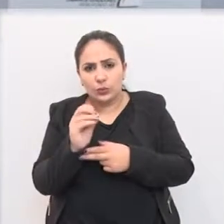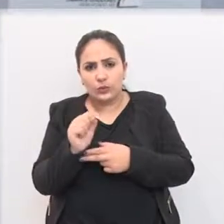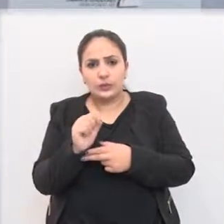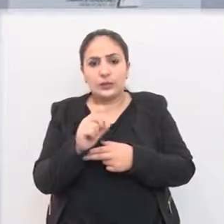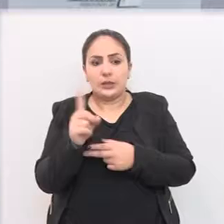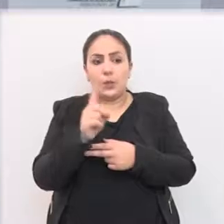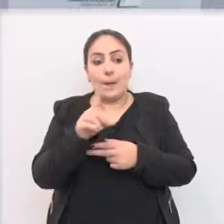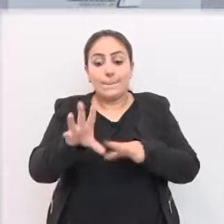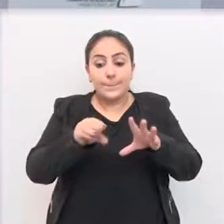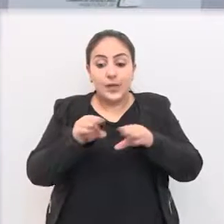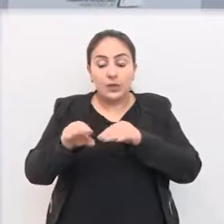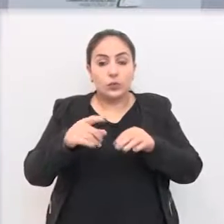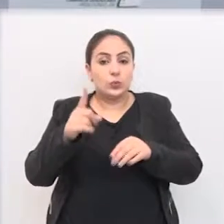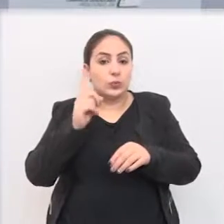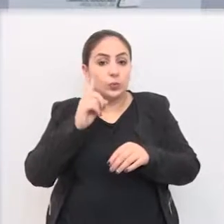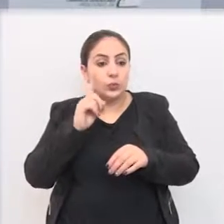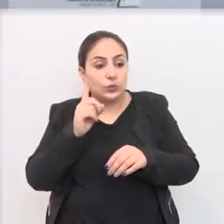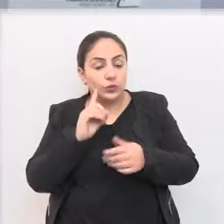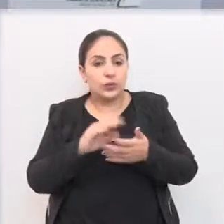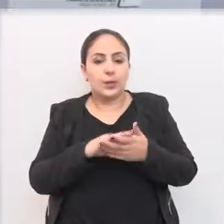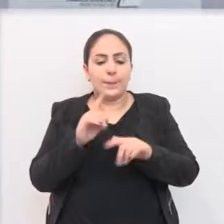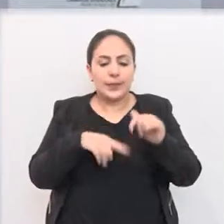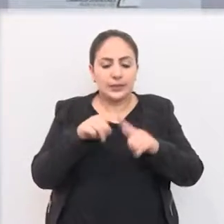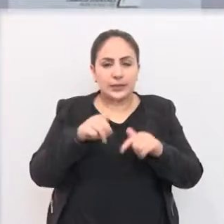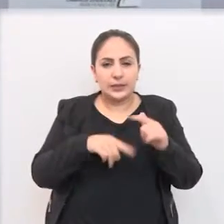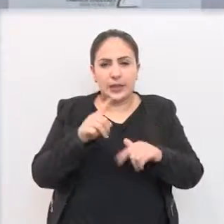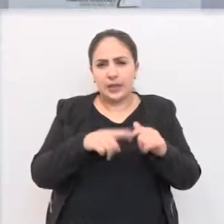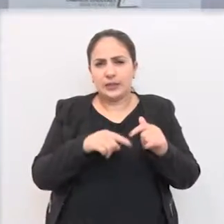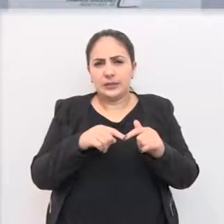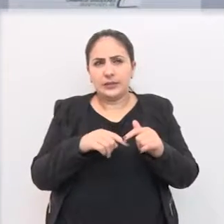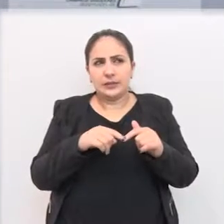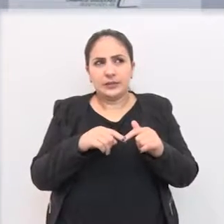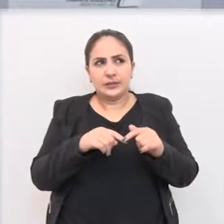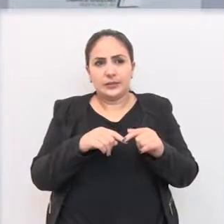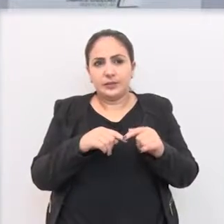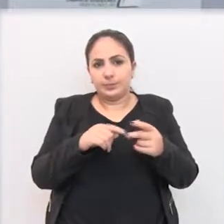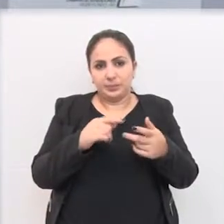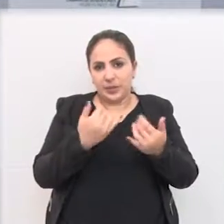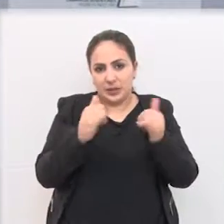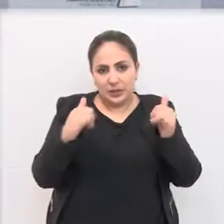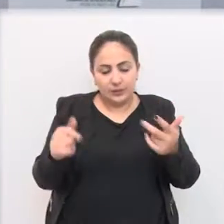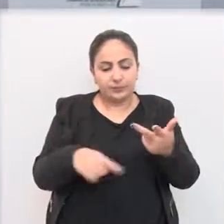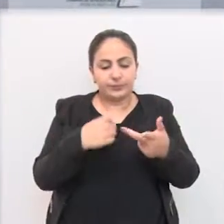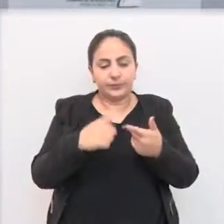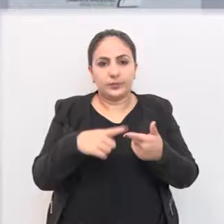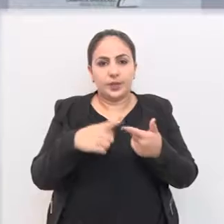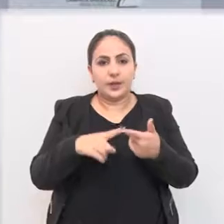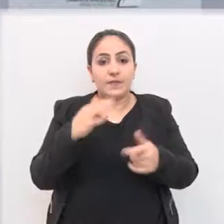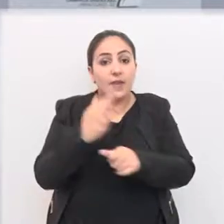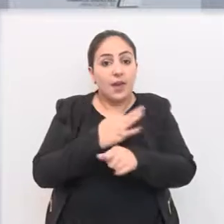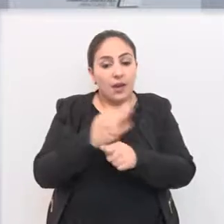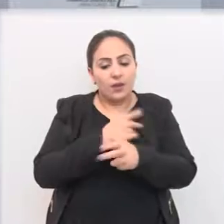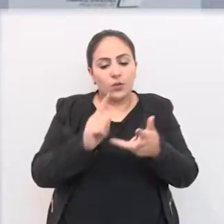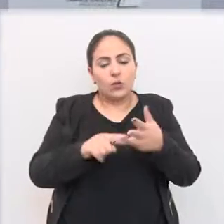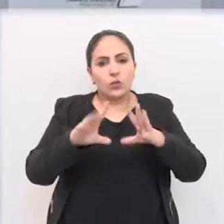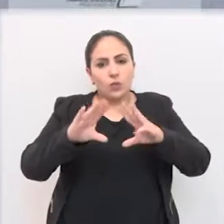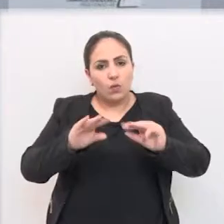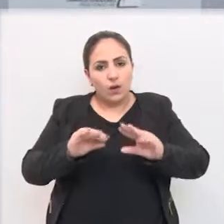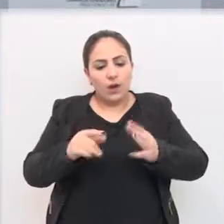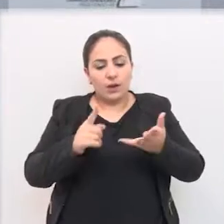não são coletados diariamente, que são a questão de eletrodomésticos, sucatas de ferro,